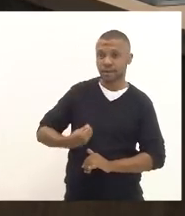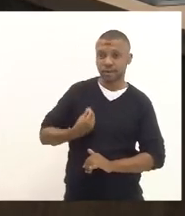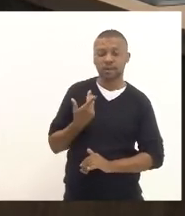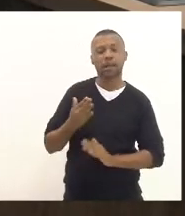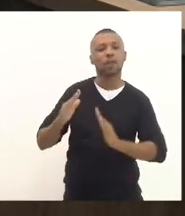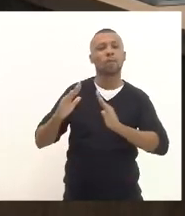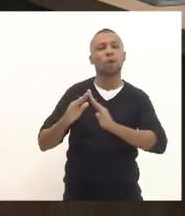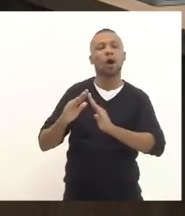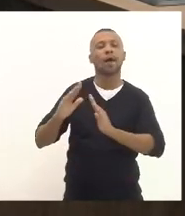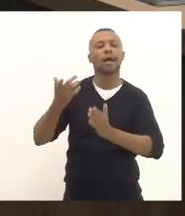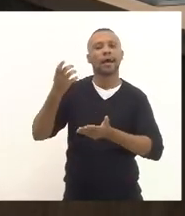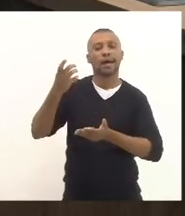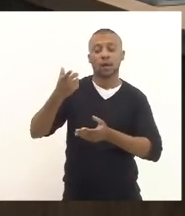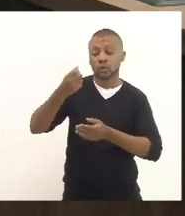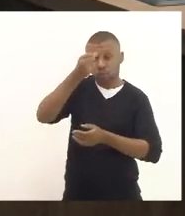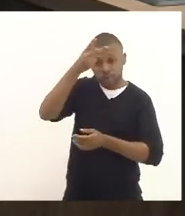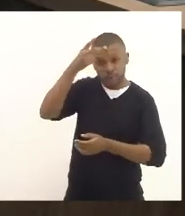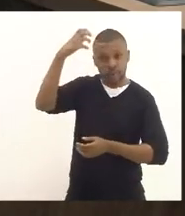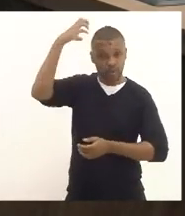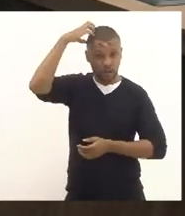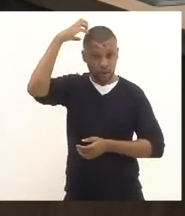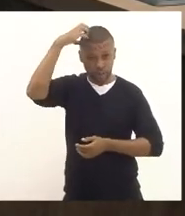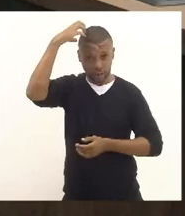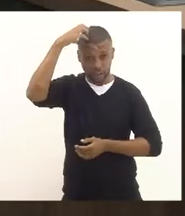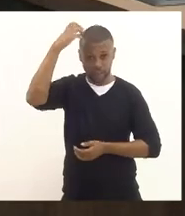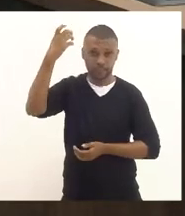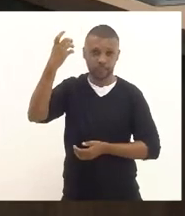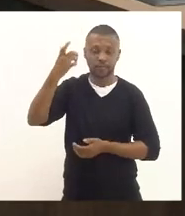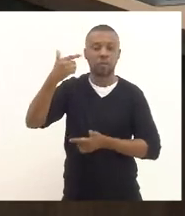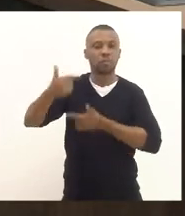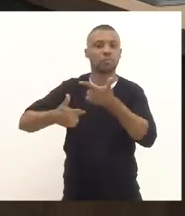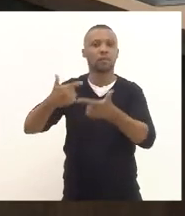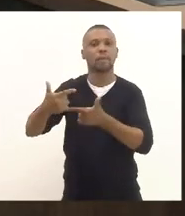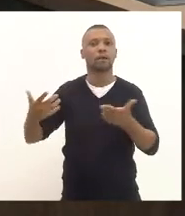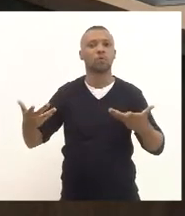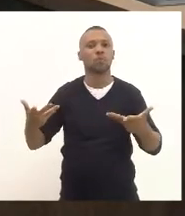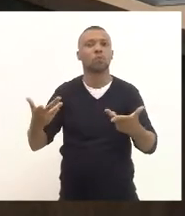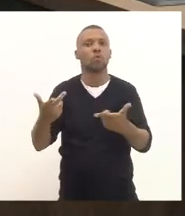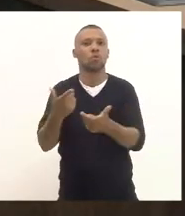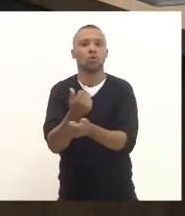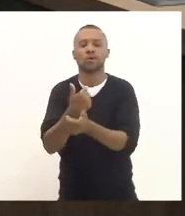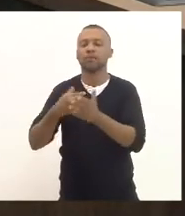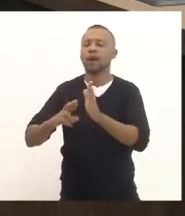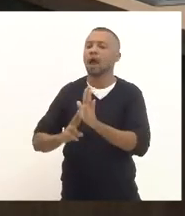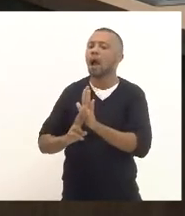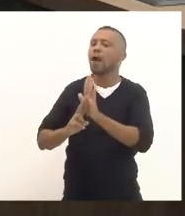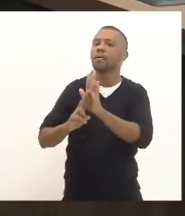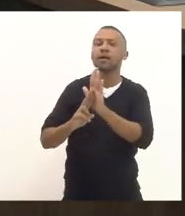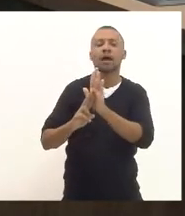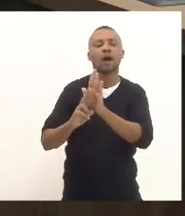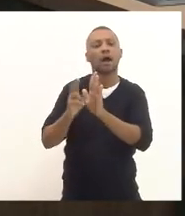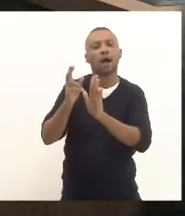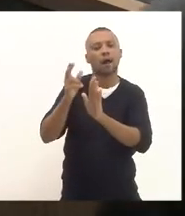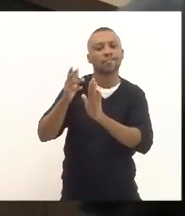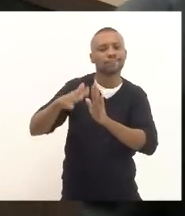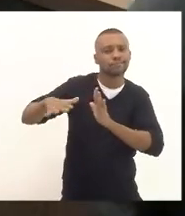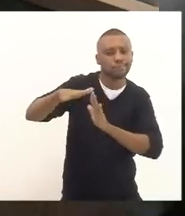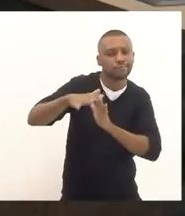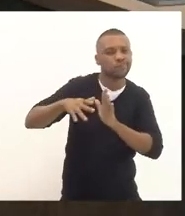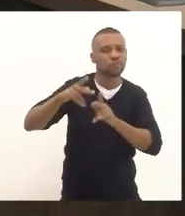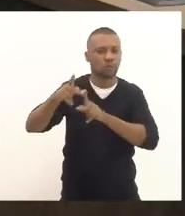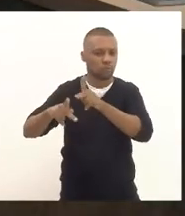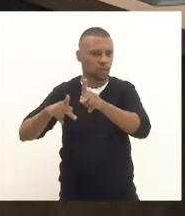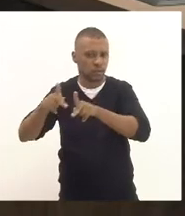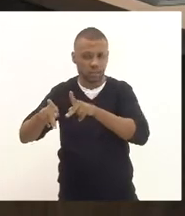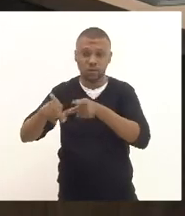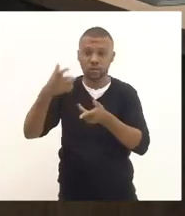moradora de Angra dos Reis e que vem fazer um trabalho brilhante também de representar toda a sua formação dos seus